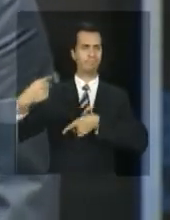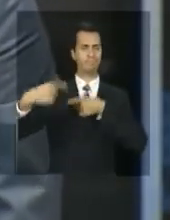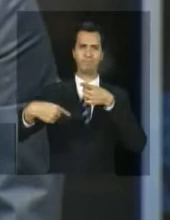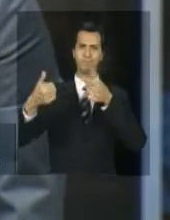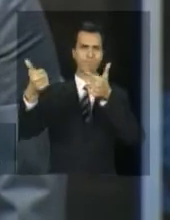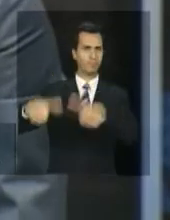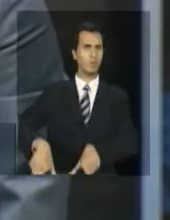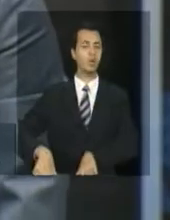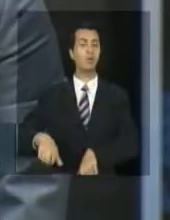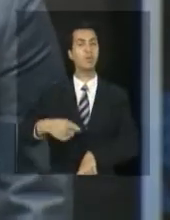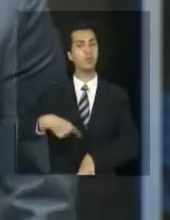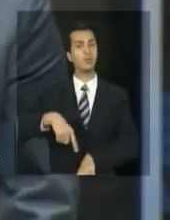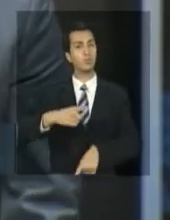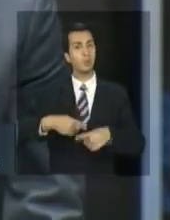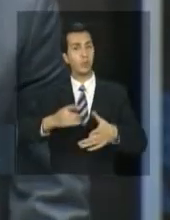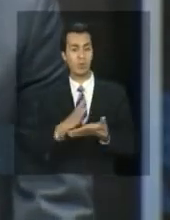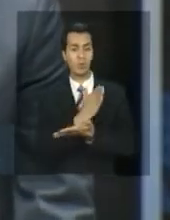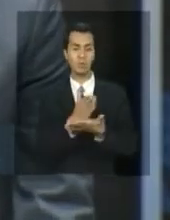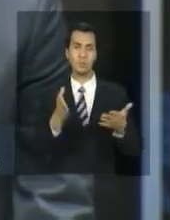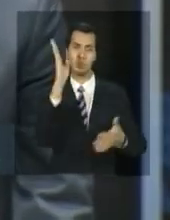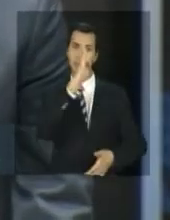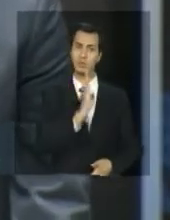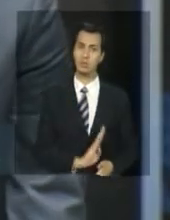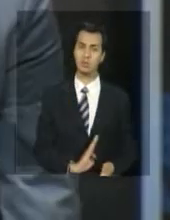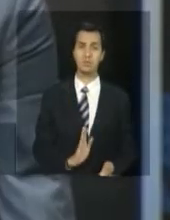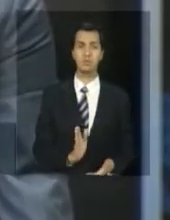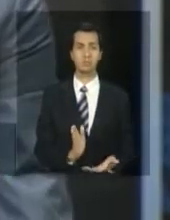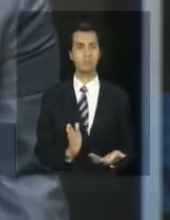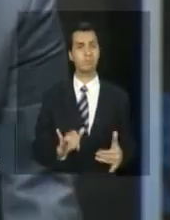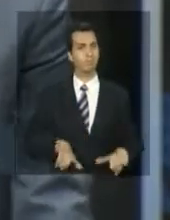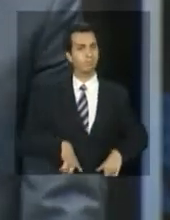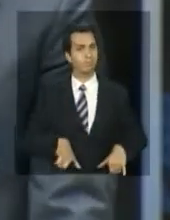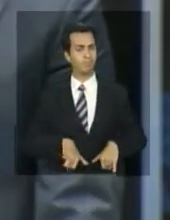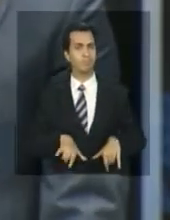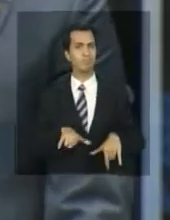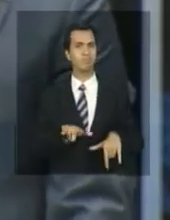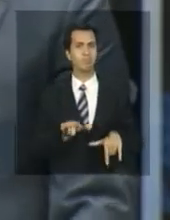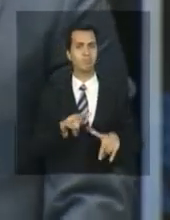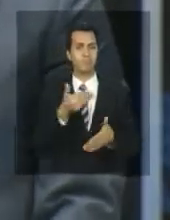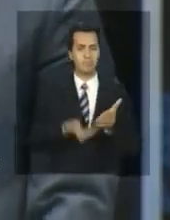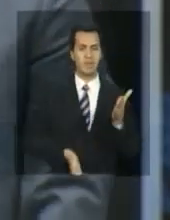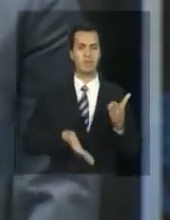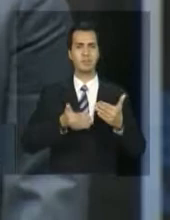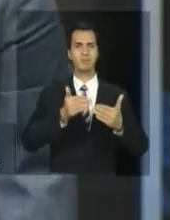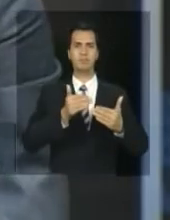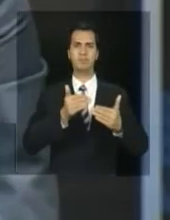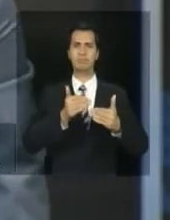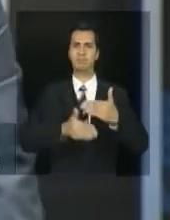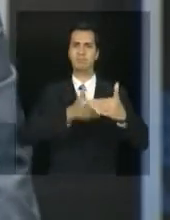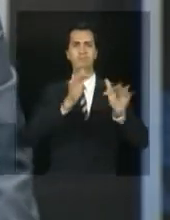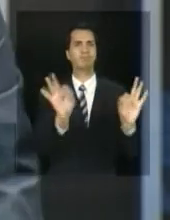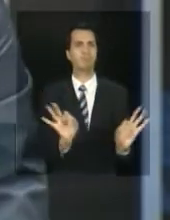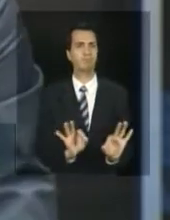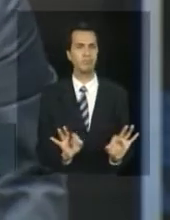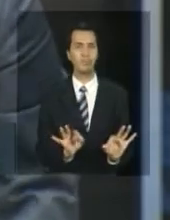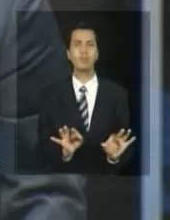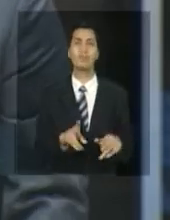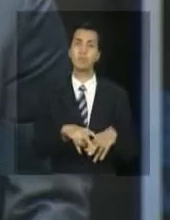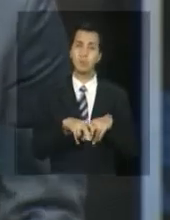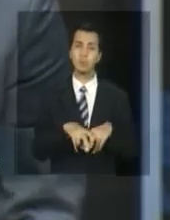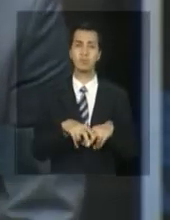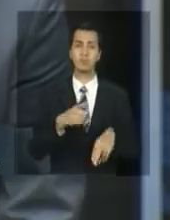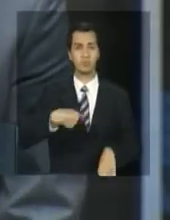e o próprio crescimento dos brasileiros. A estratégia do Executivo em 2012 será,